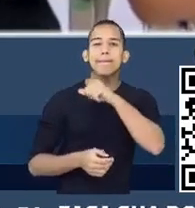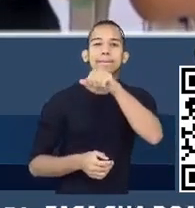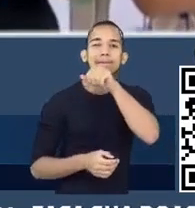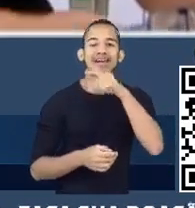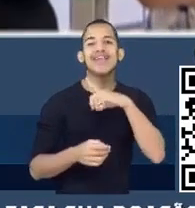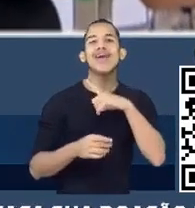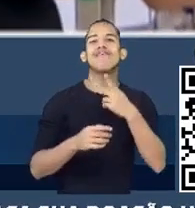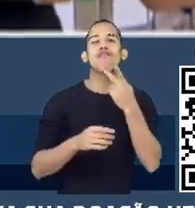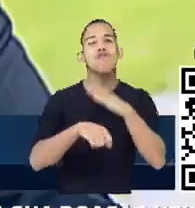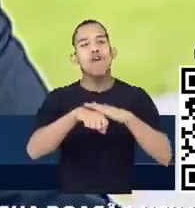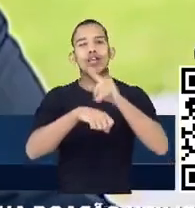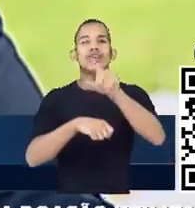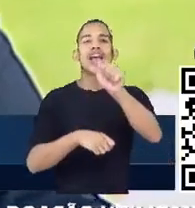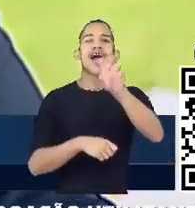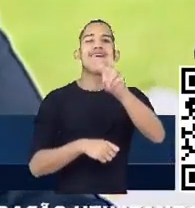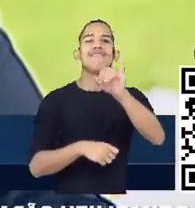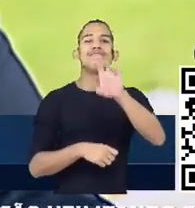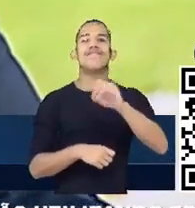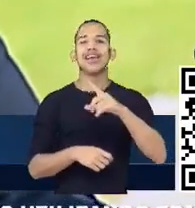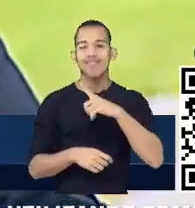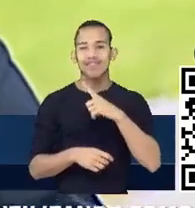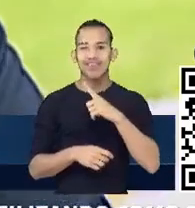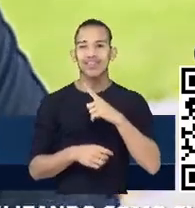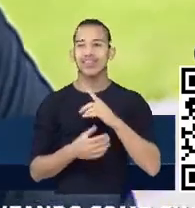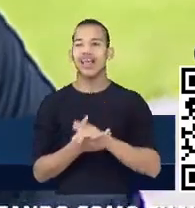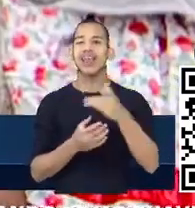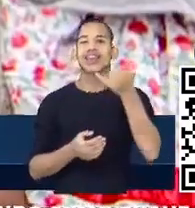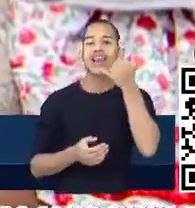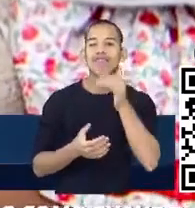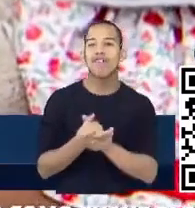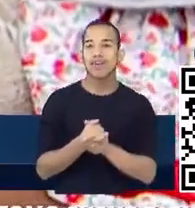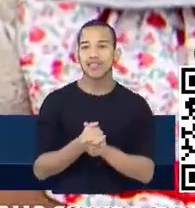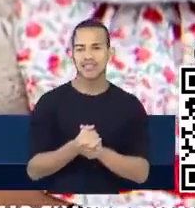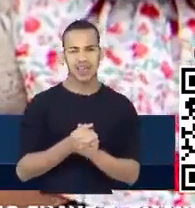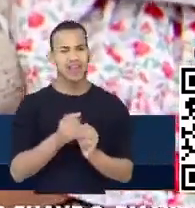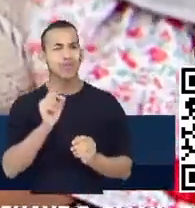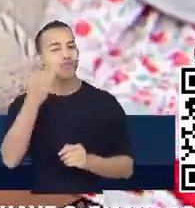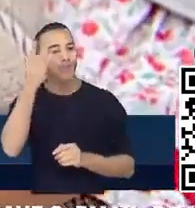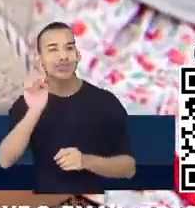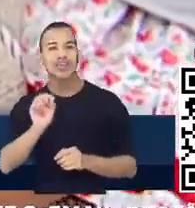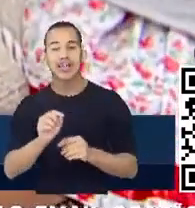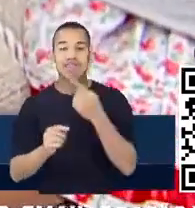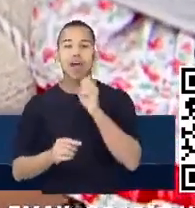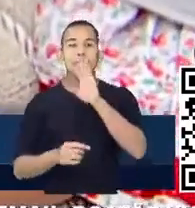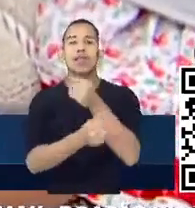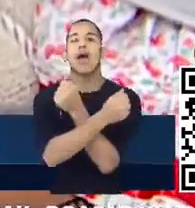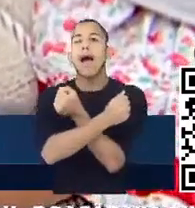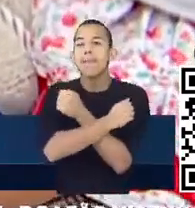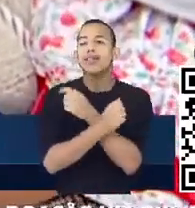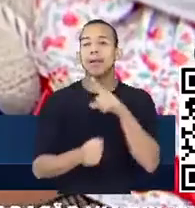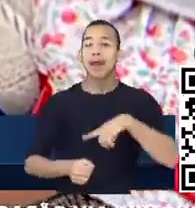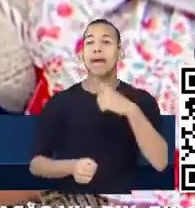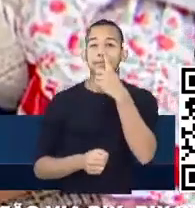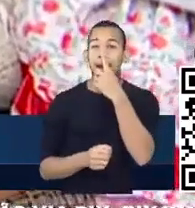ia cacetar ela no pau. Ela falou o quê? Ela disse assim: aposto, manda um abraço para a mãe, uma bênção para a mãe, senão a